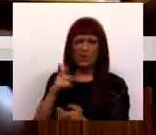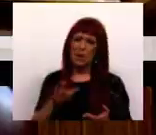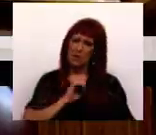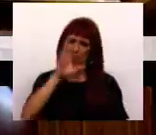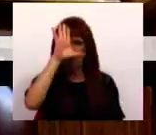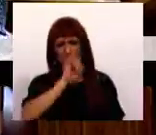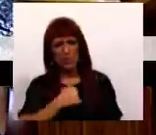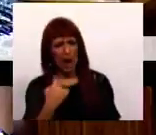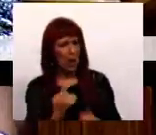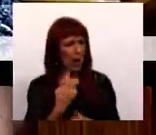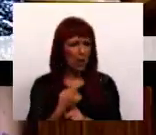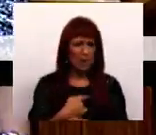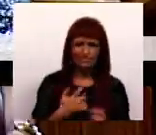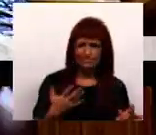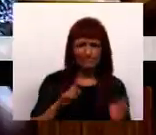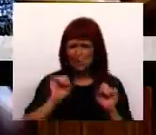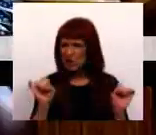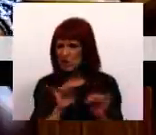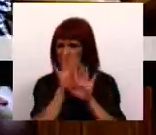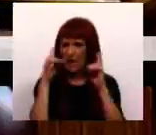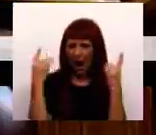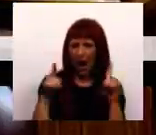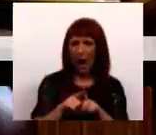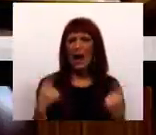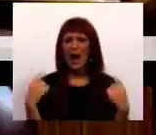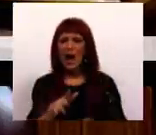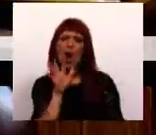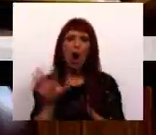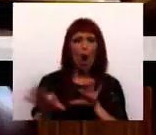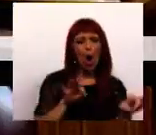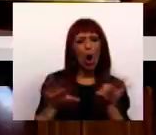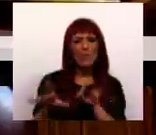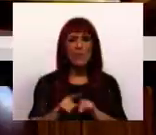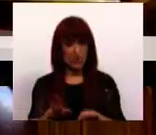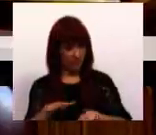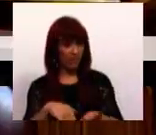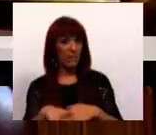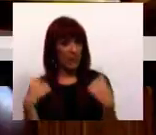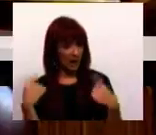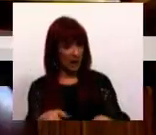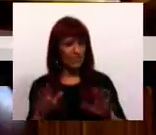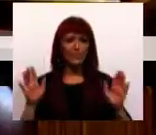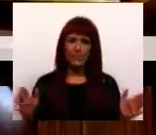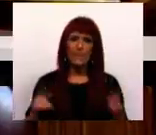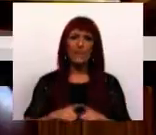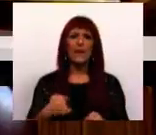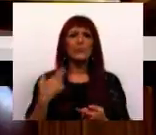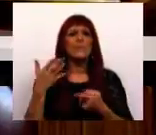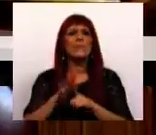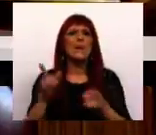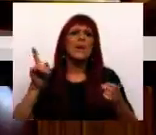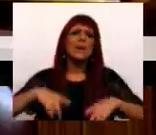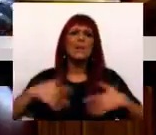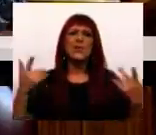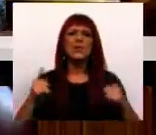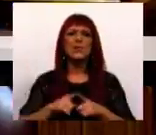Sr. Primeiro-Ministro, há aqui qualquer coisa que tem que ser esclarecida e há aqui, evidentemente, opções que são tomadas. E, designadamente